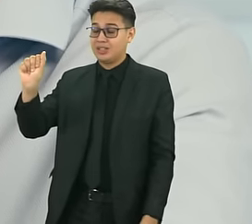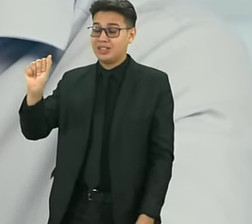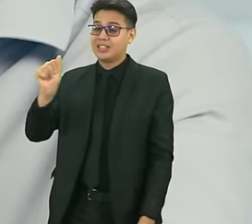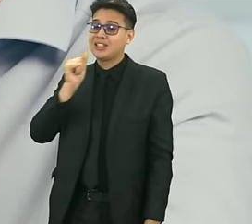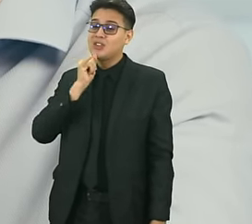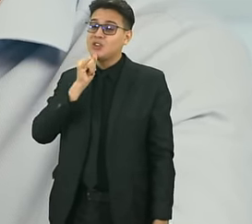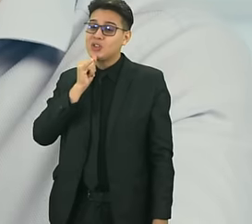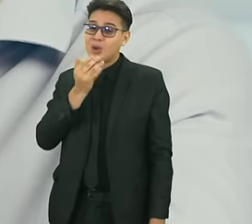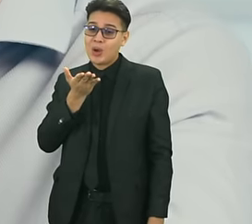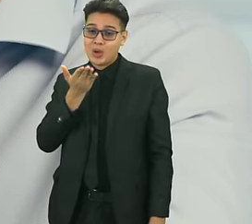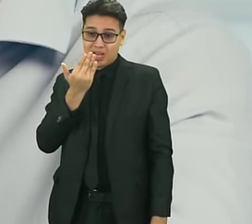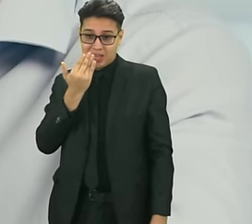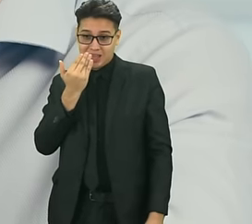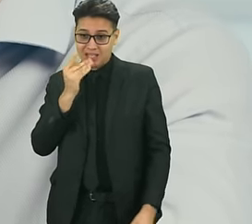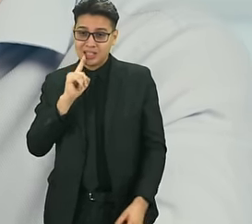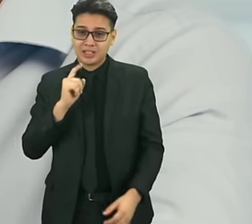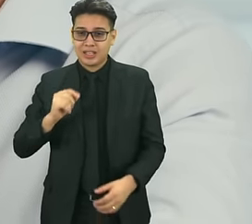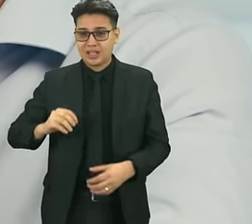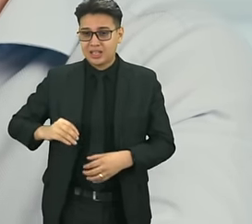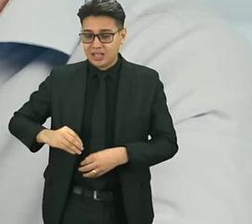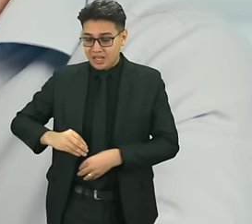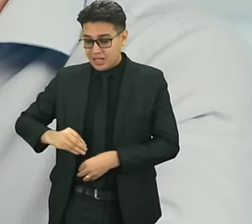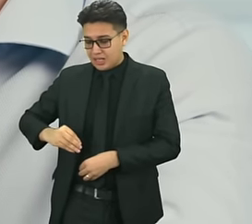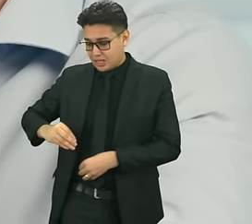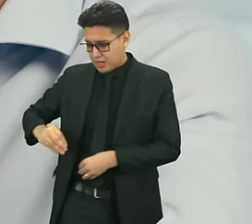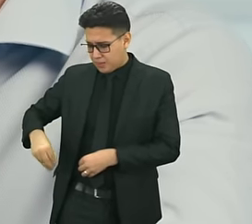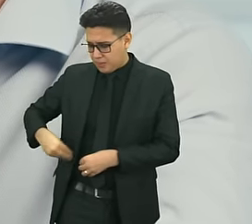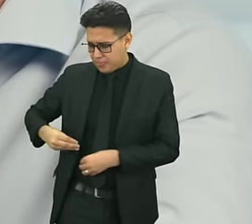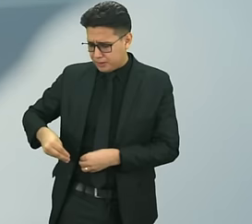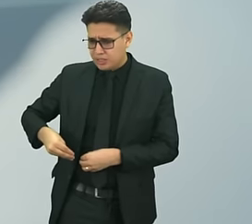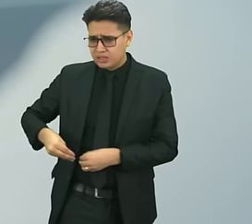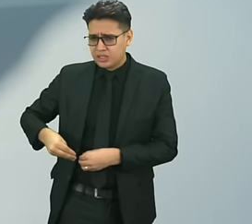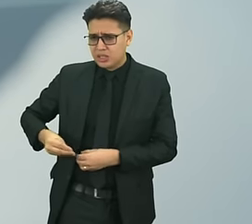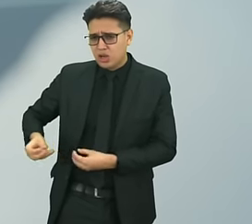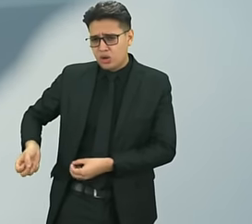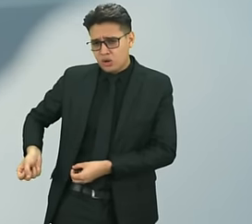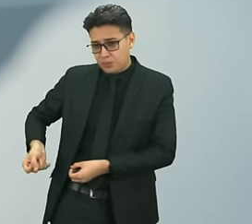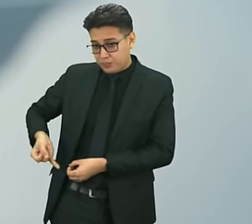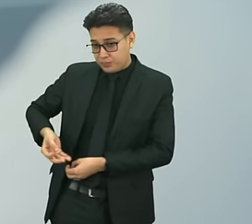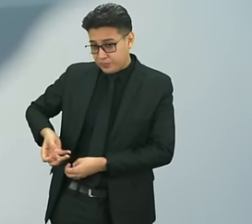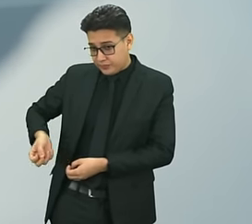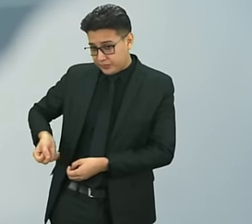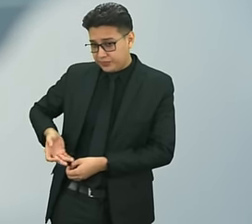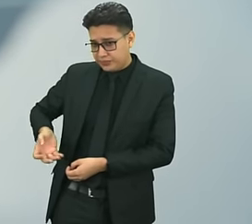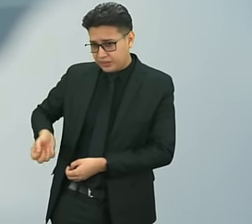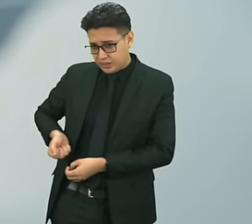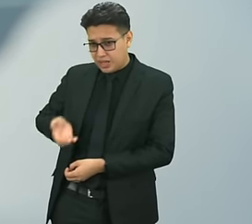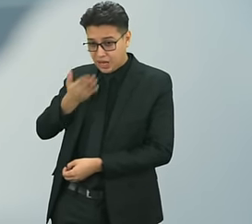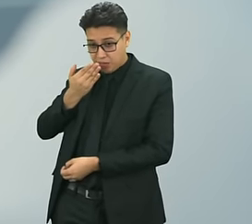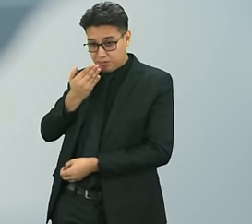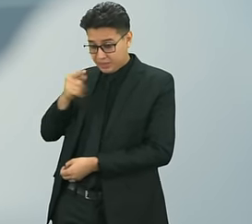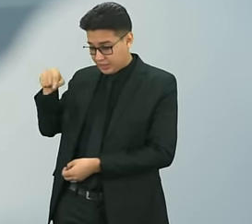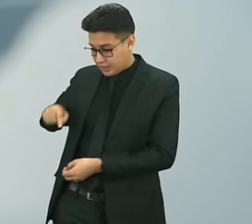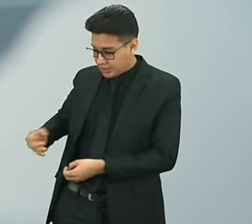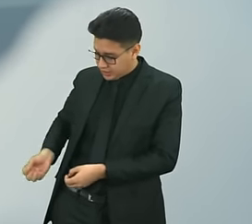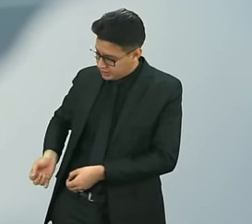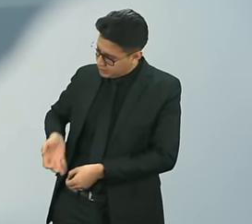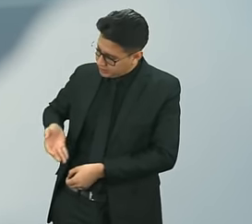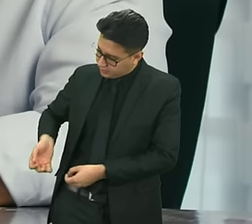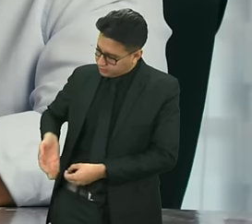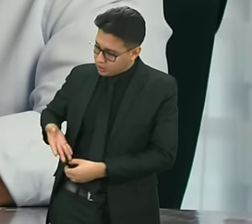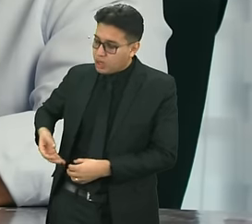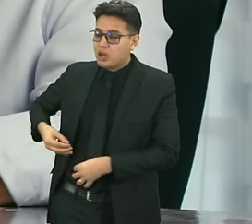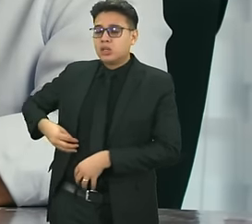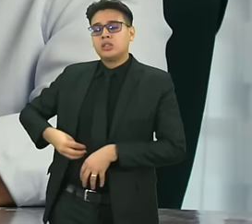acabou recebendo dieta livre na barriga, né, fora da alça intestinal. Então derramou a dieta para toda a cavidade abdominal. Barriga,